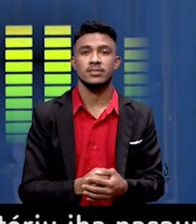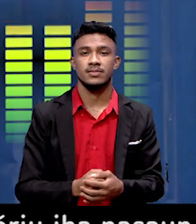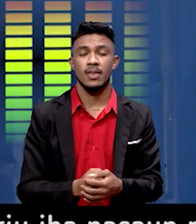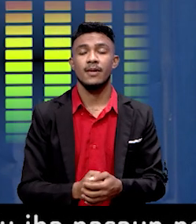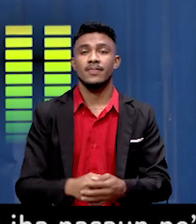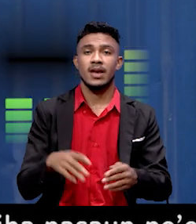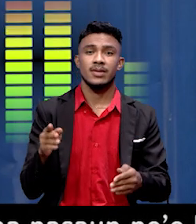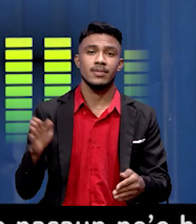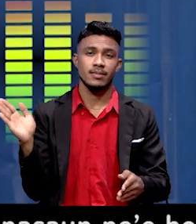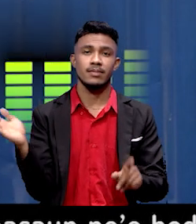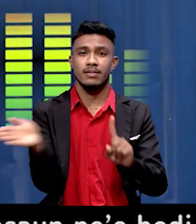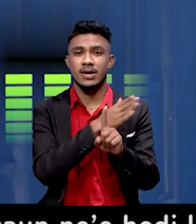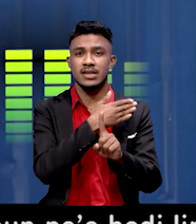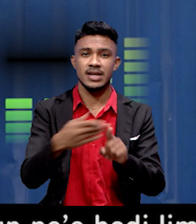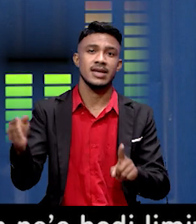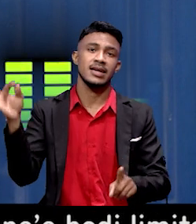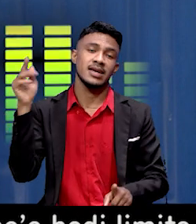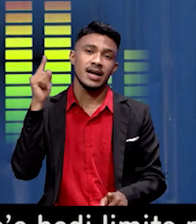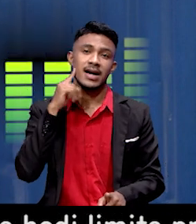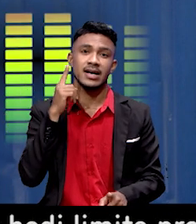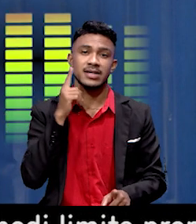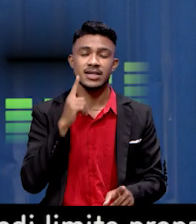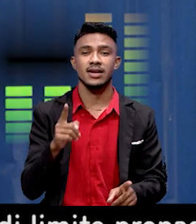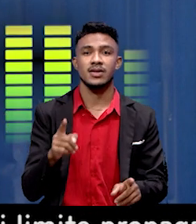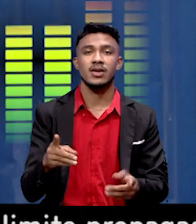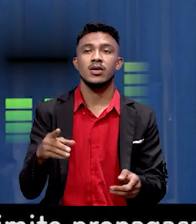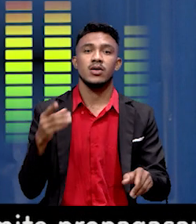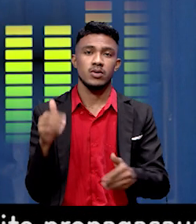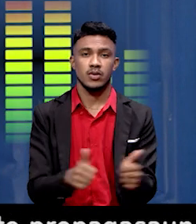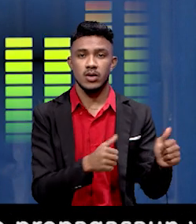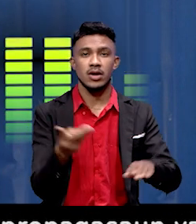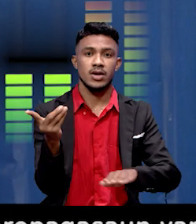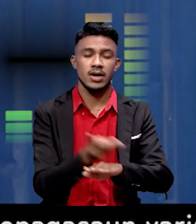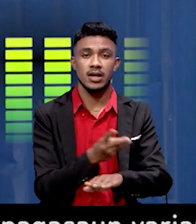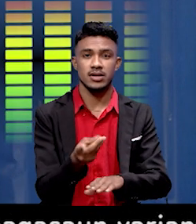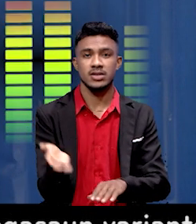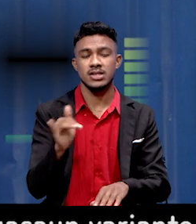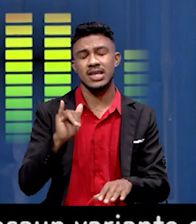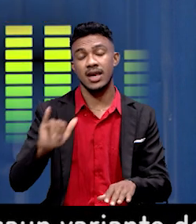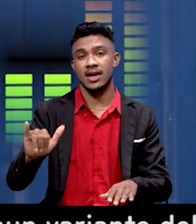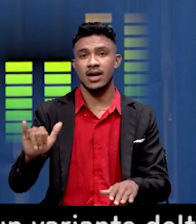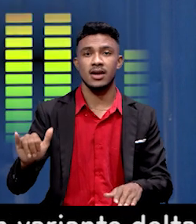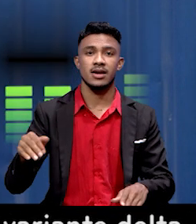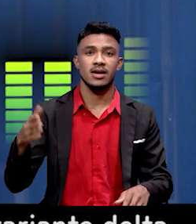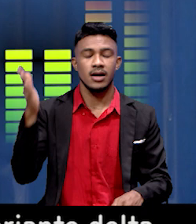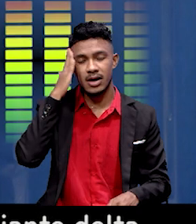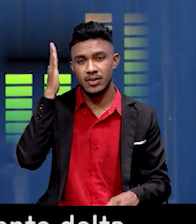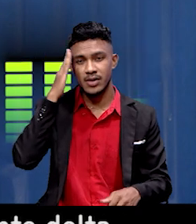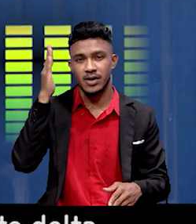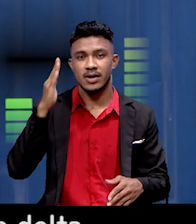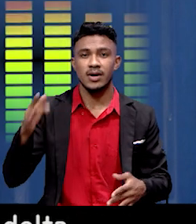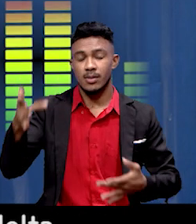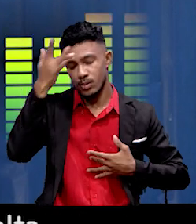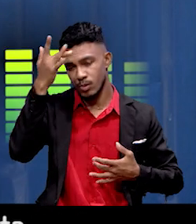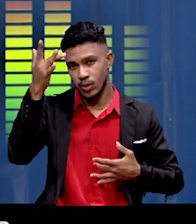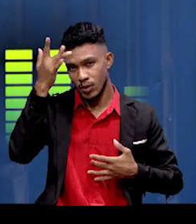ou basa e hasan da la ida, ter vítima de declaração. Nós habita então se preocupa nem a condição né pelo preço de que vai nem